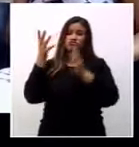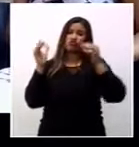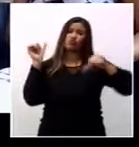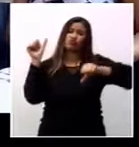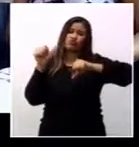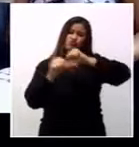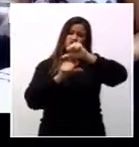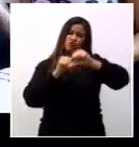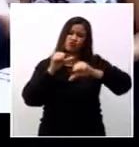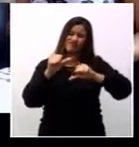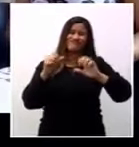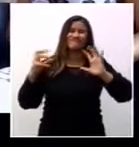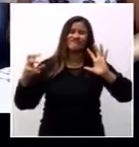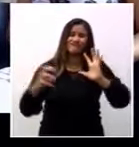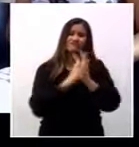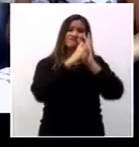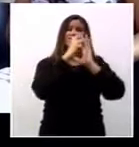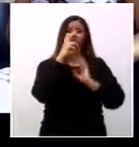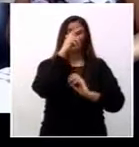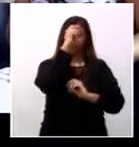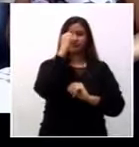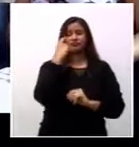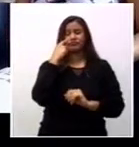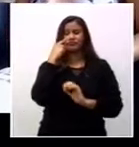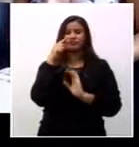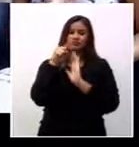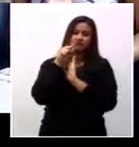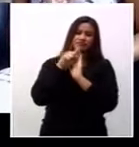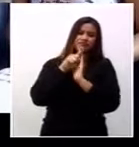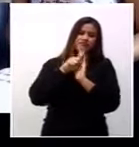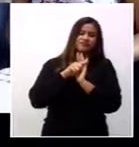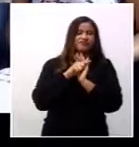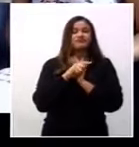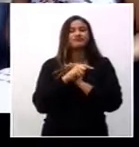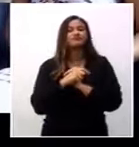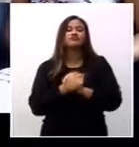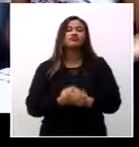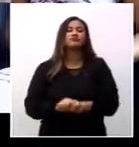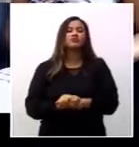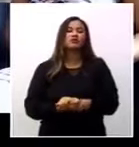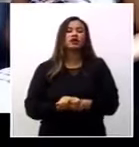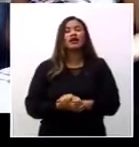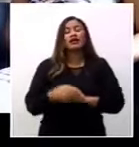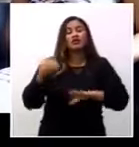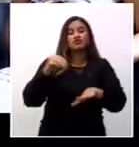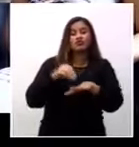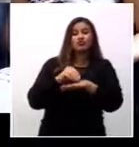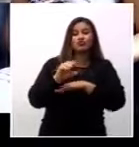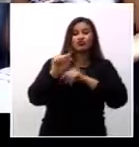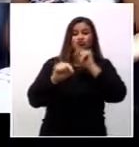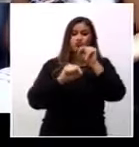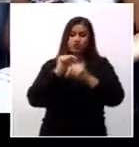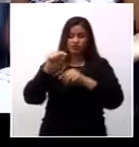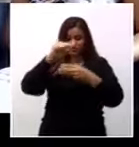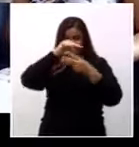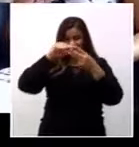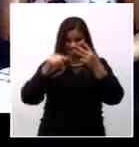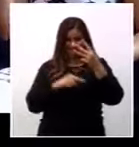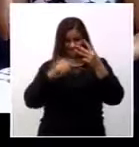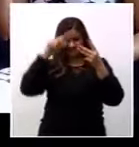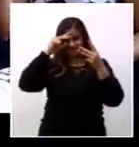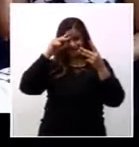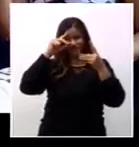grande impacto. Vamos então analisá-la. Lembrando que uma dica é seguir as 3